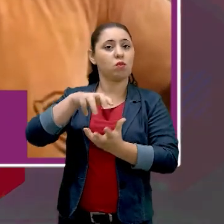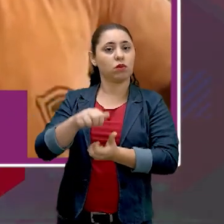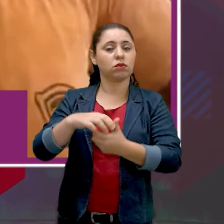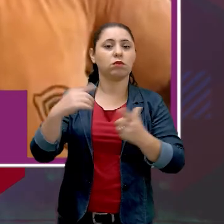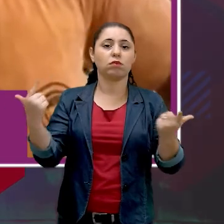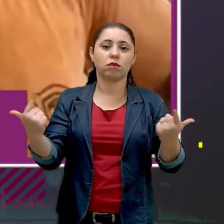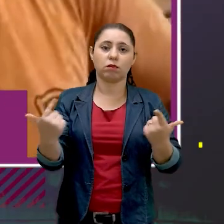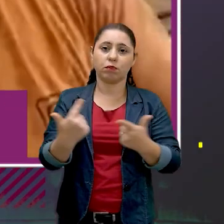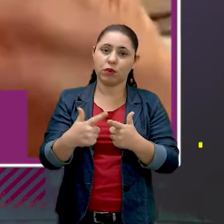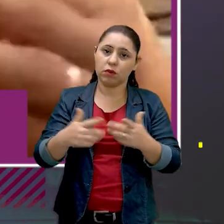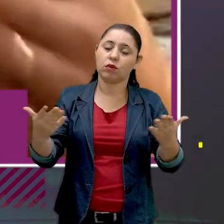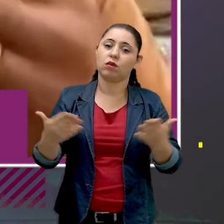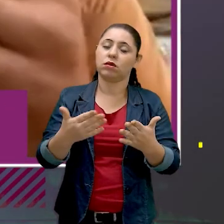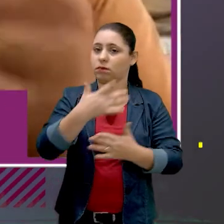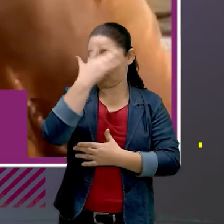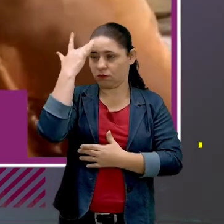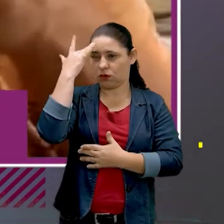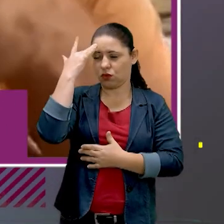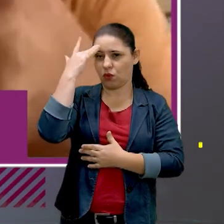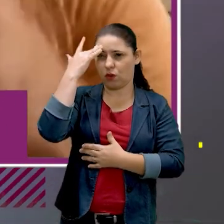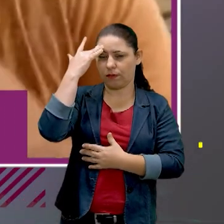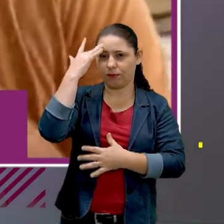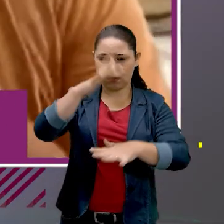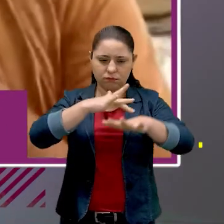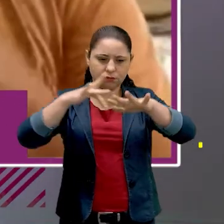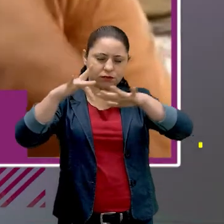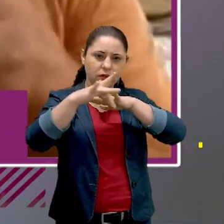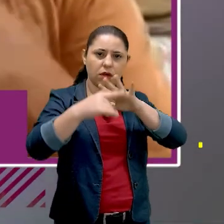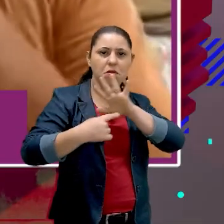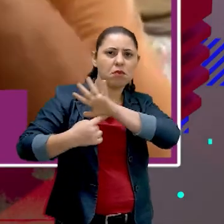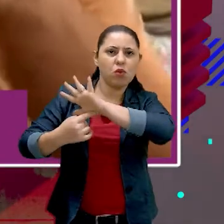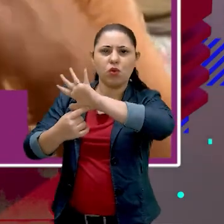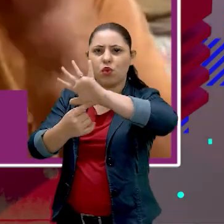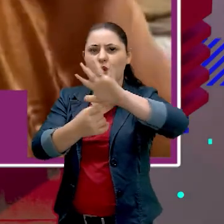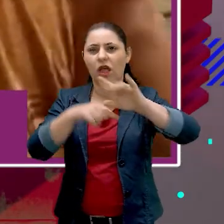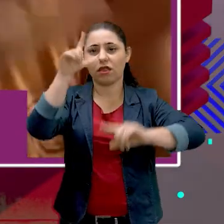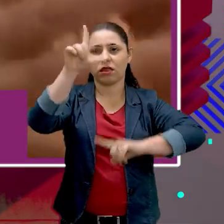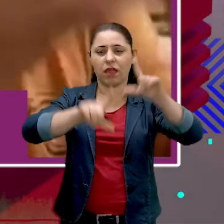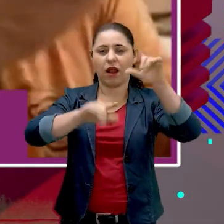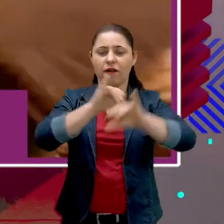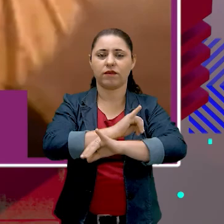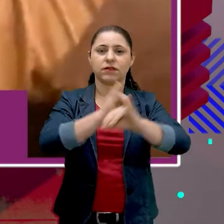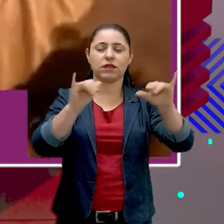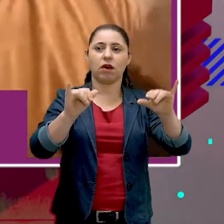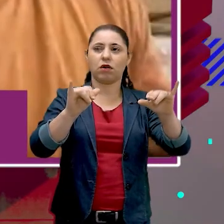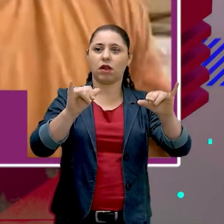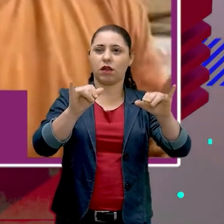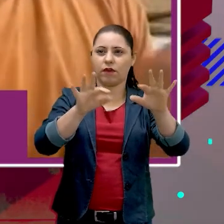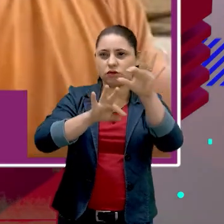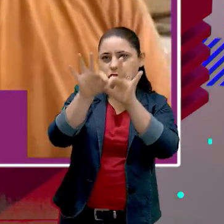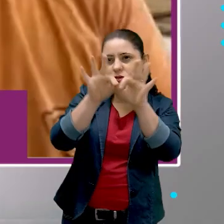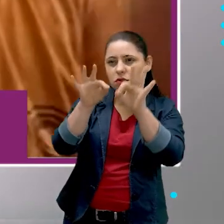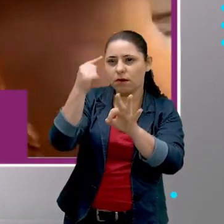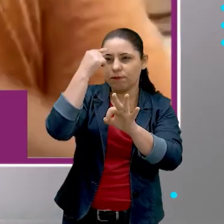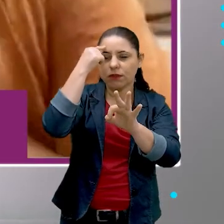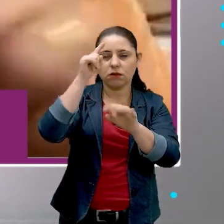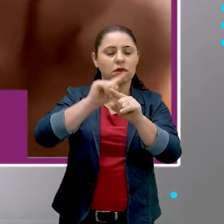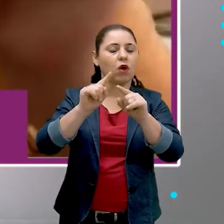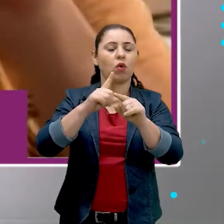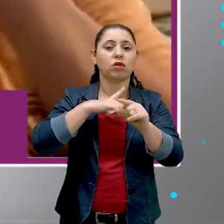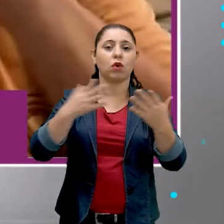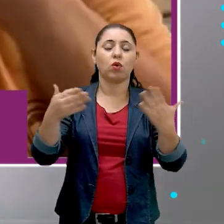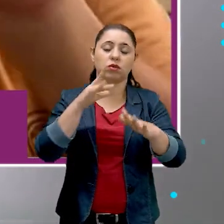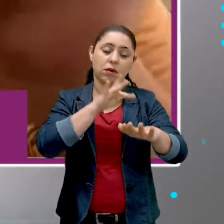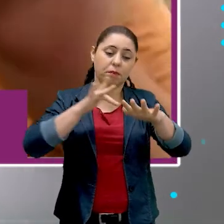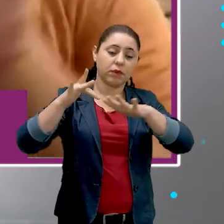mundo. Porque hoje as pessoas se manifestam nas suas redes. Eu não preciso mais de uma rede de televisão que vai manipular o pensamento. Eu tenho redes